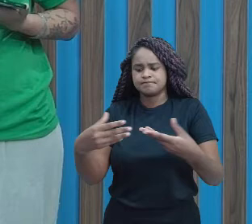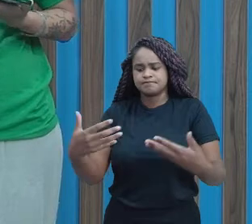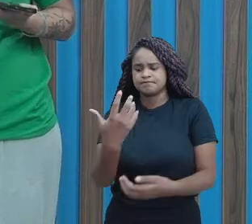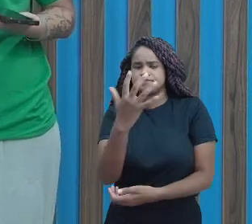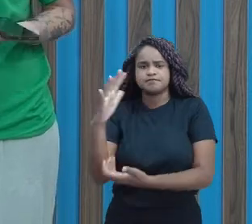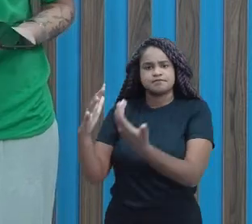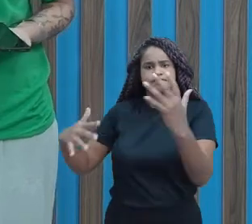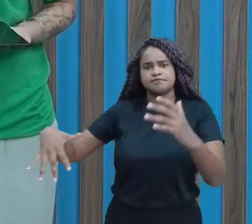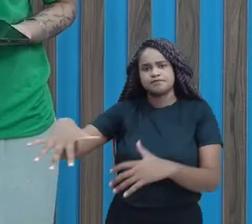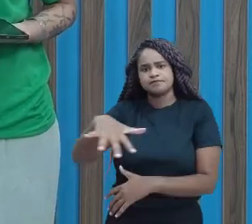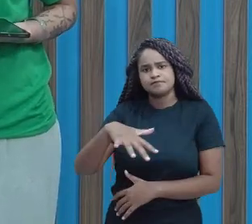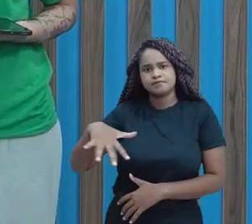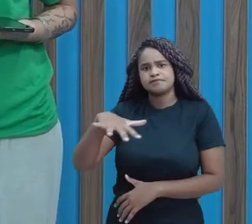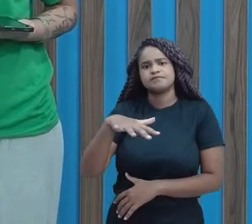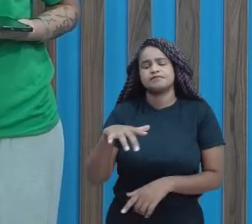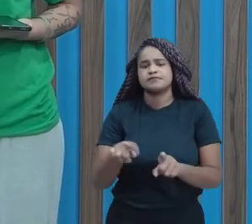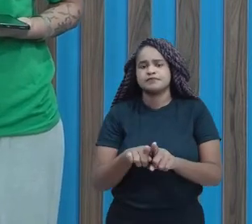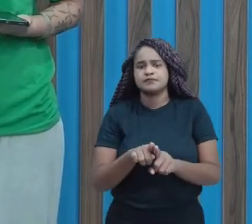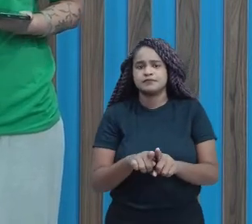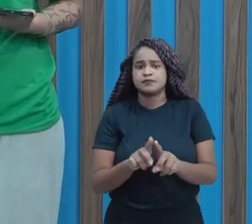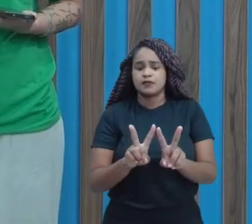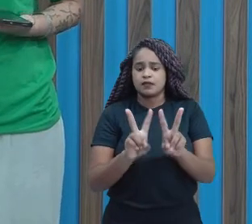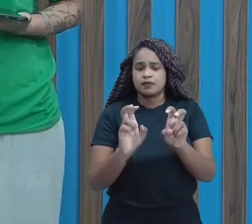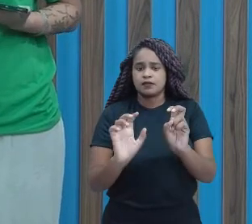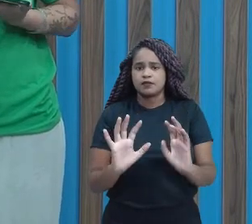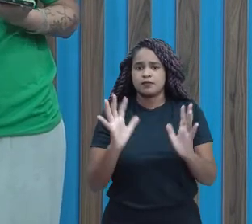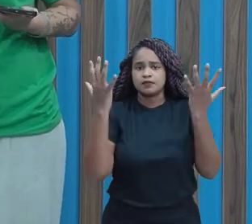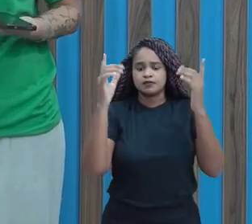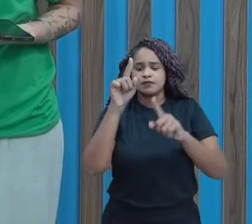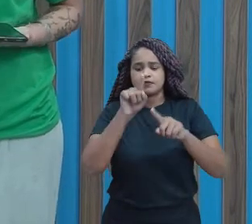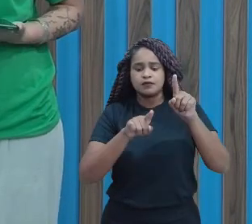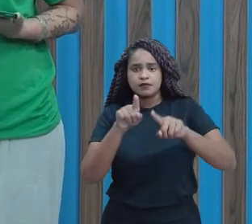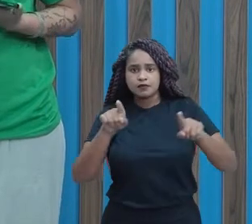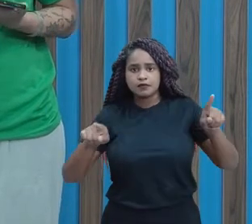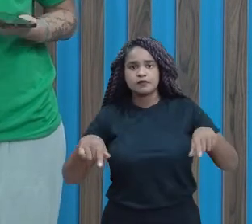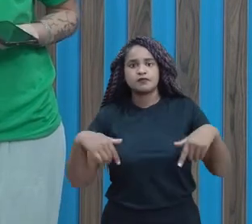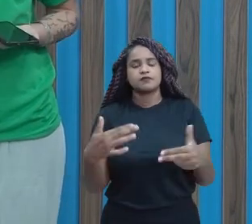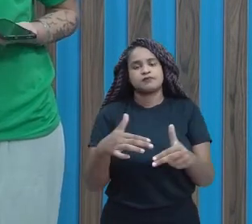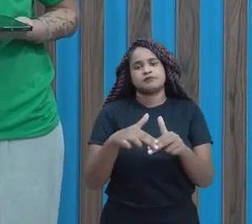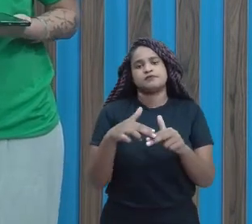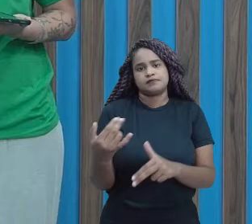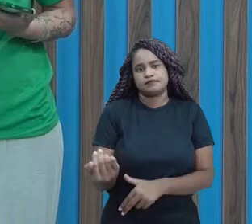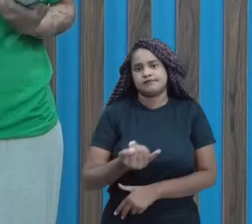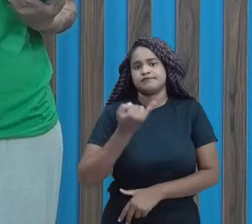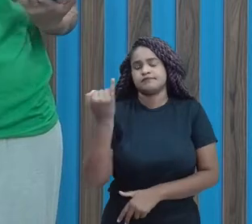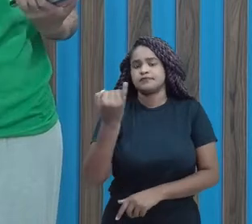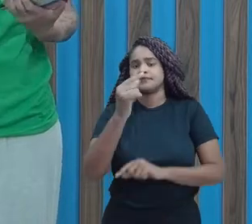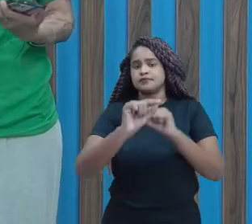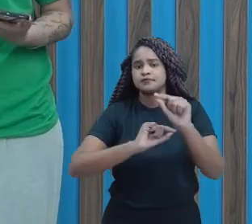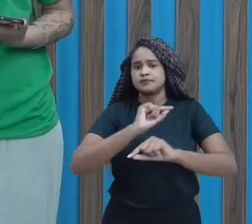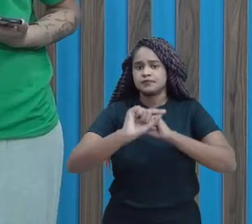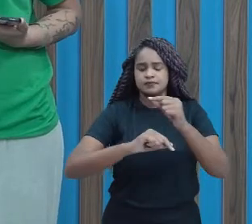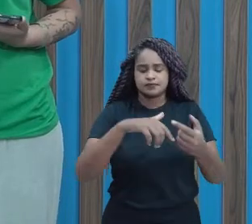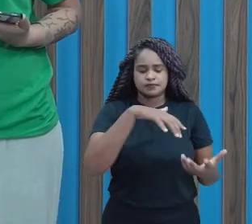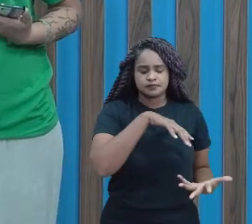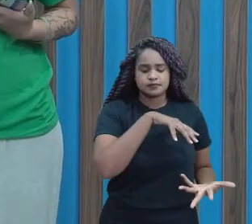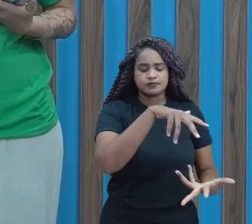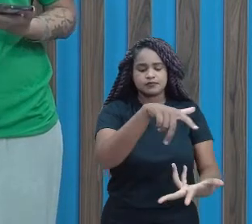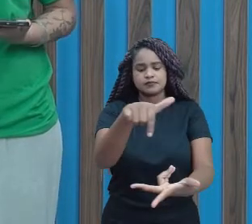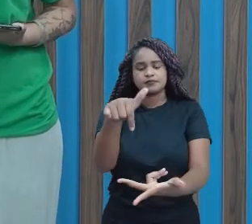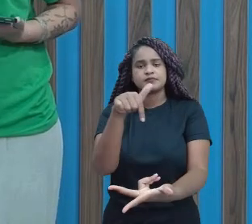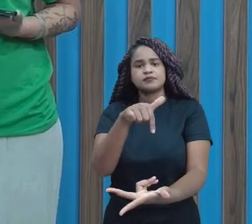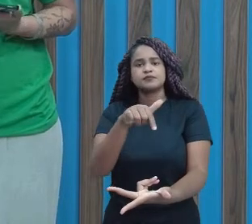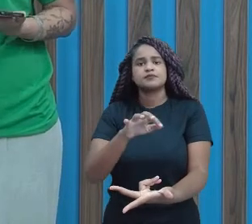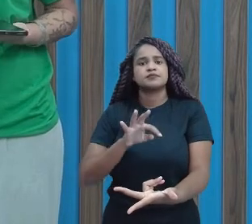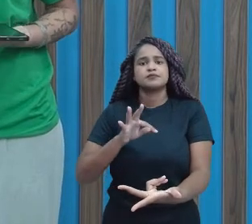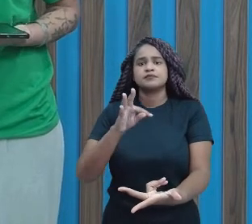nas questões das alterações climáticas. Então, ele é muito importante, é fundamental que o mundo esteja